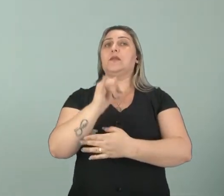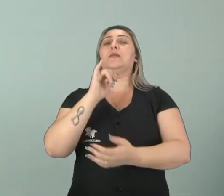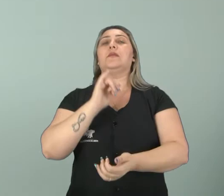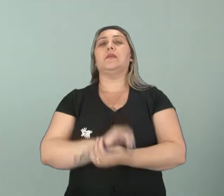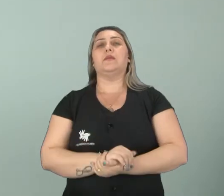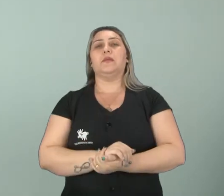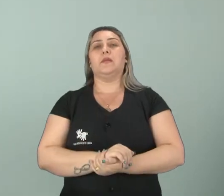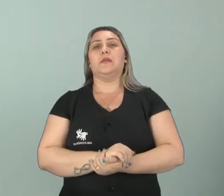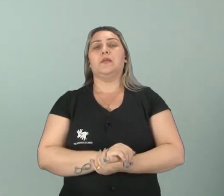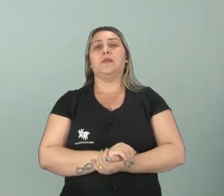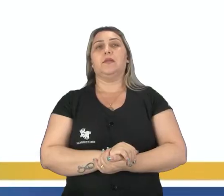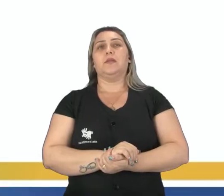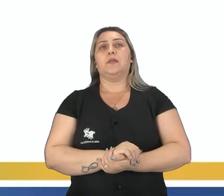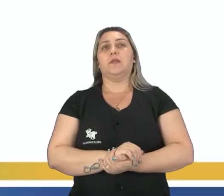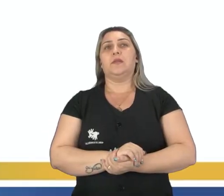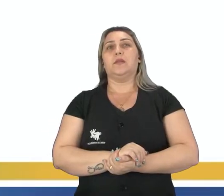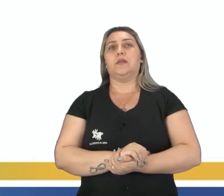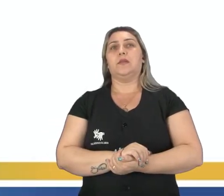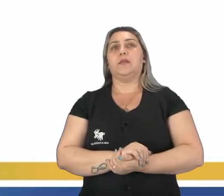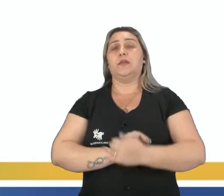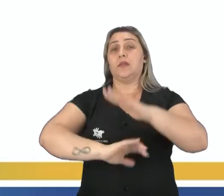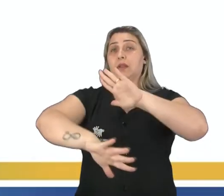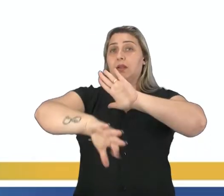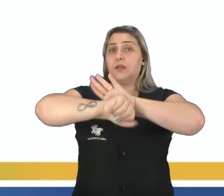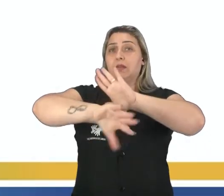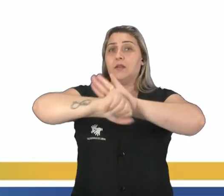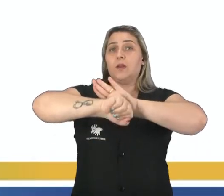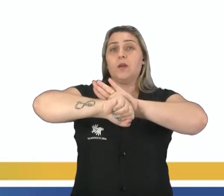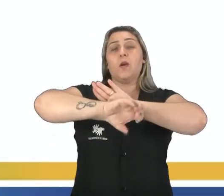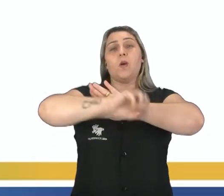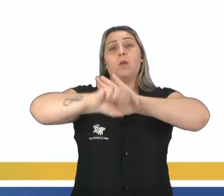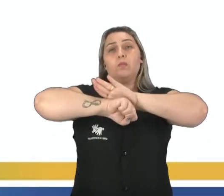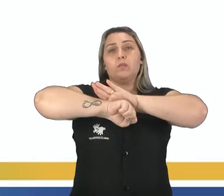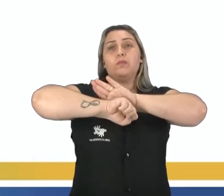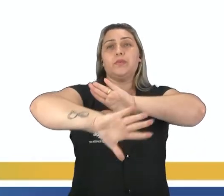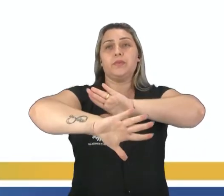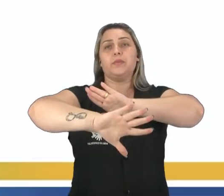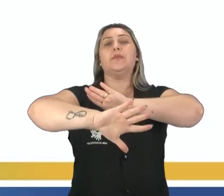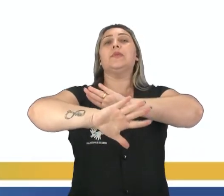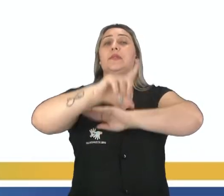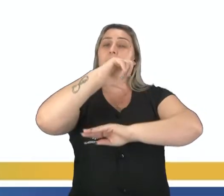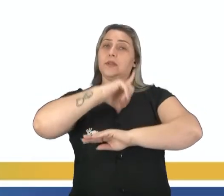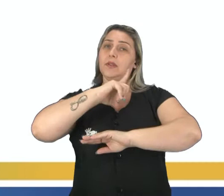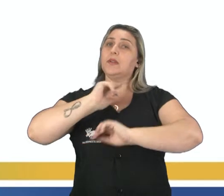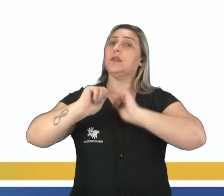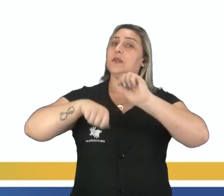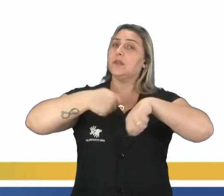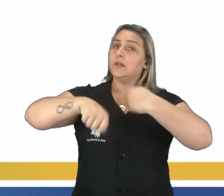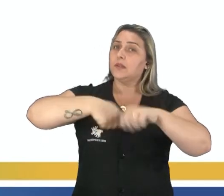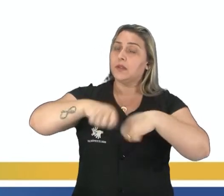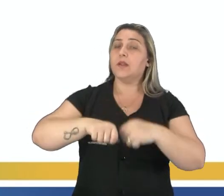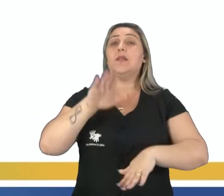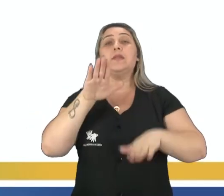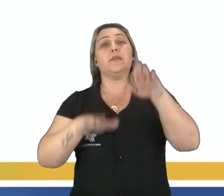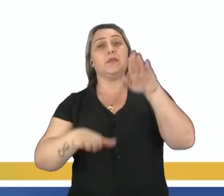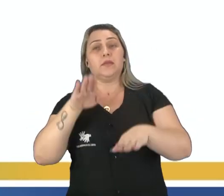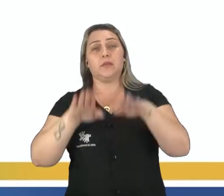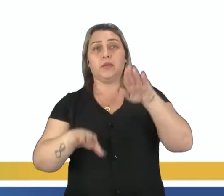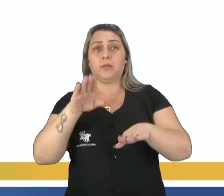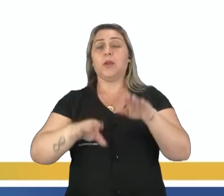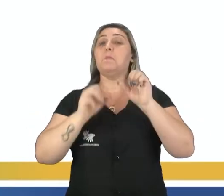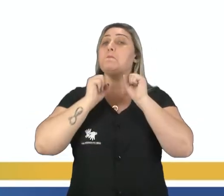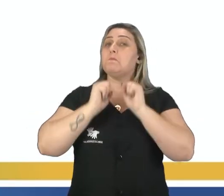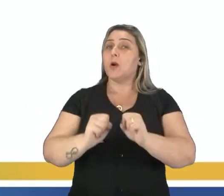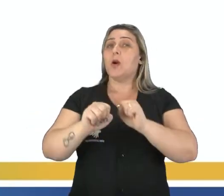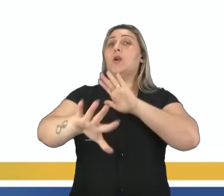deles é esse aqui, ó, chamado de atração e repulsão. Quer dizer o quê? As cargas, elas têm sinais e, dependendo da ocasião,